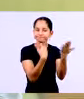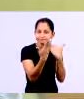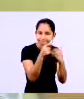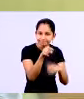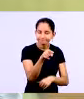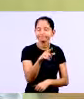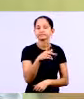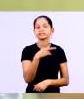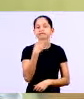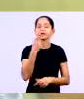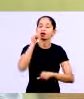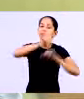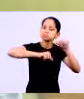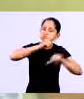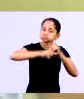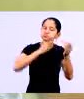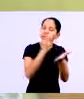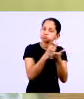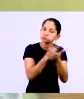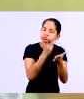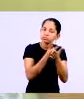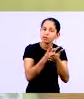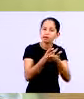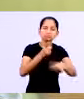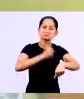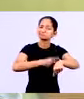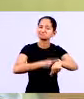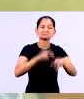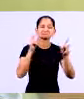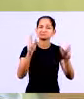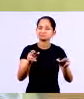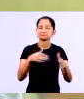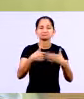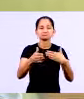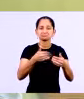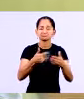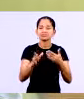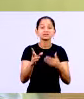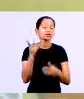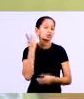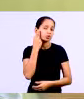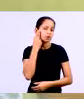as mudanças acontecem sempre, ao mesmo tempo, né? Isso. É uma